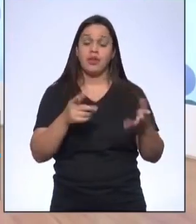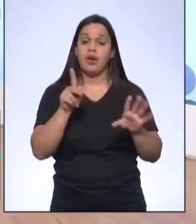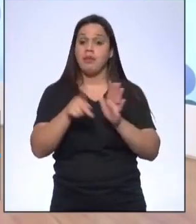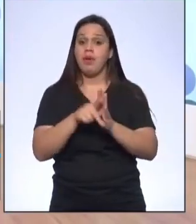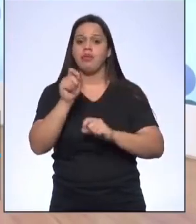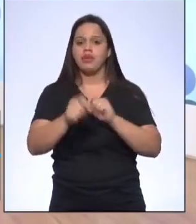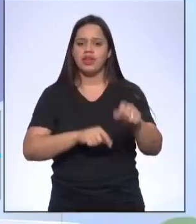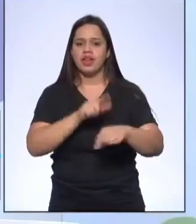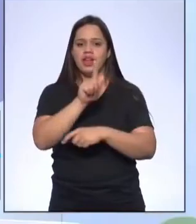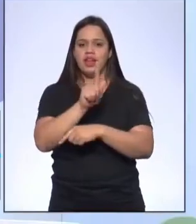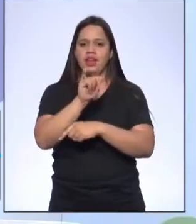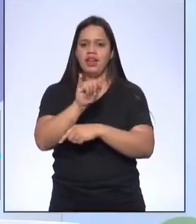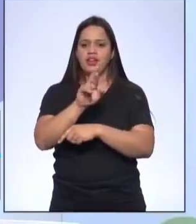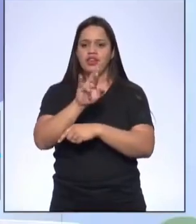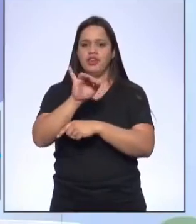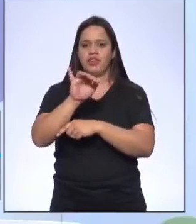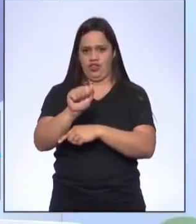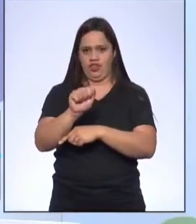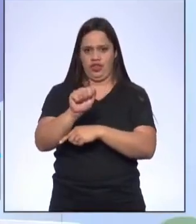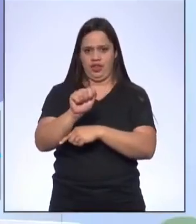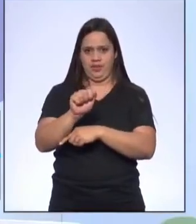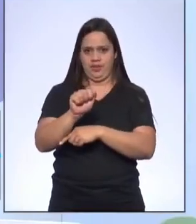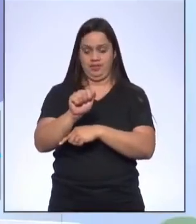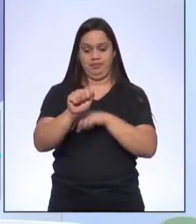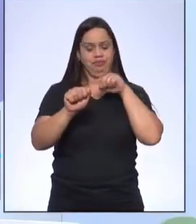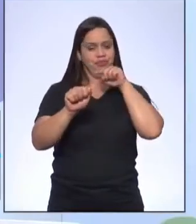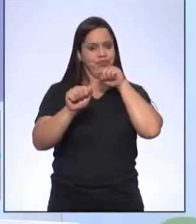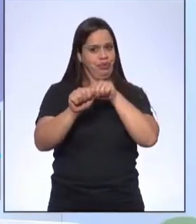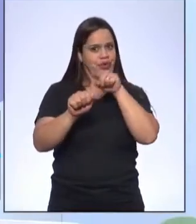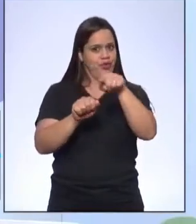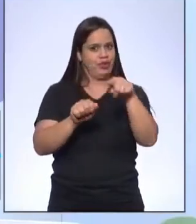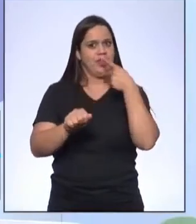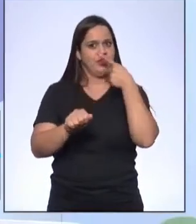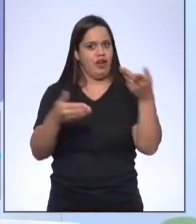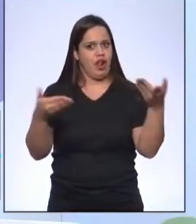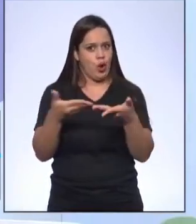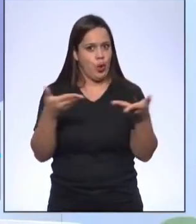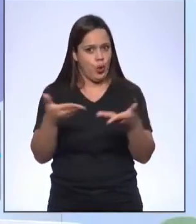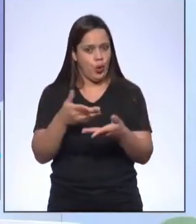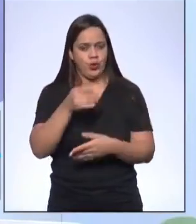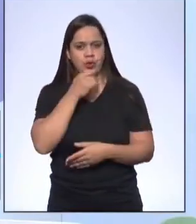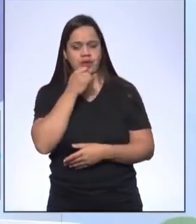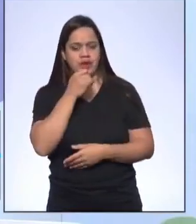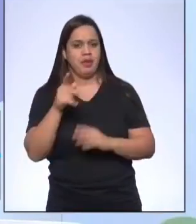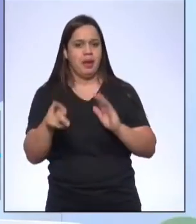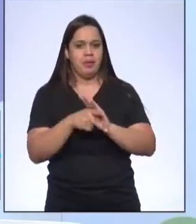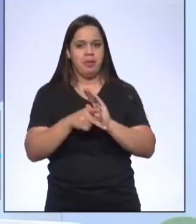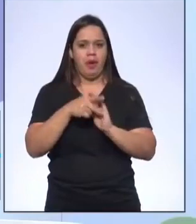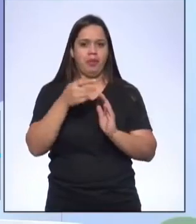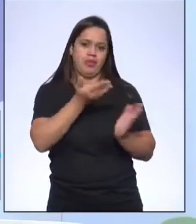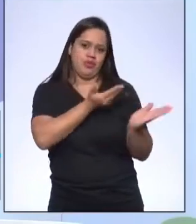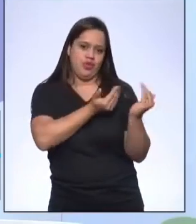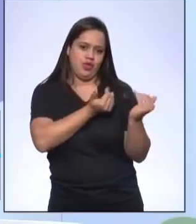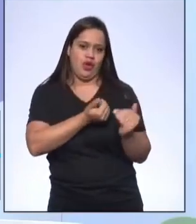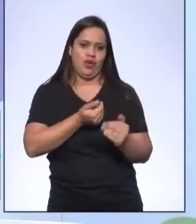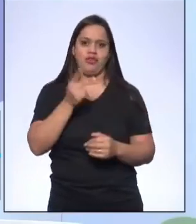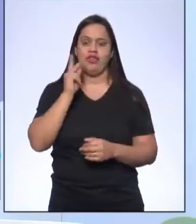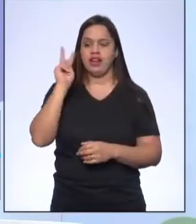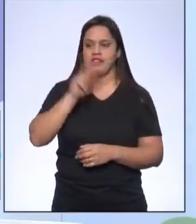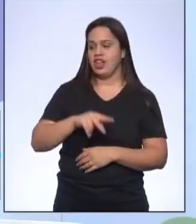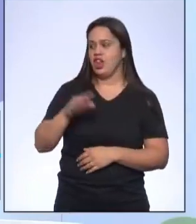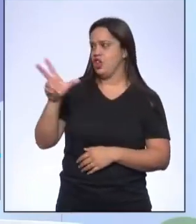As gírias que vocês falam hoje em dia, a gente tem que aprender, né? Assim como se a gente fala assim, nossa, Mônica, você viu aquele moço que passou ali? Ele é um